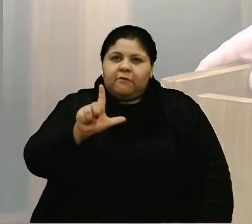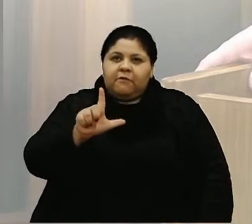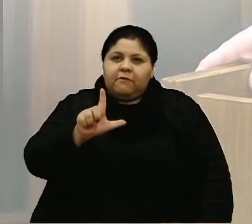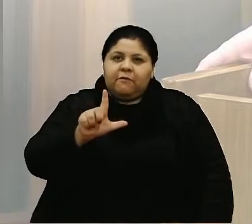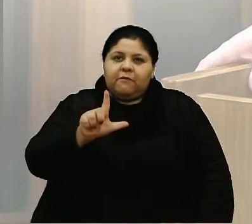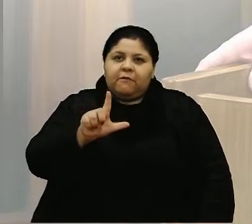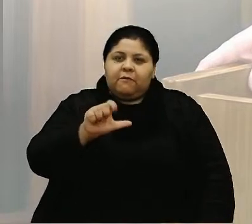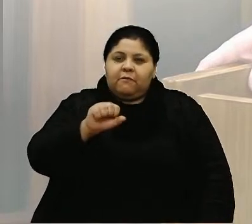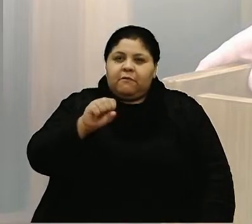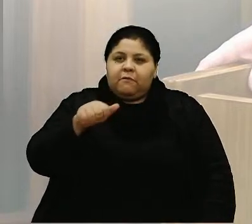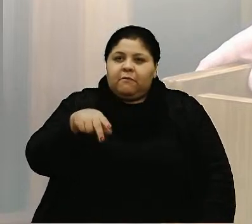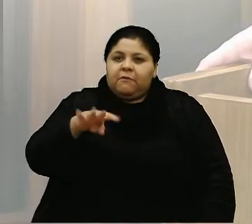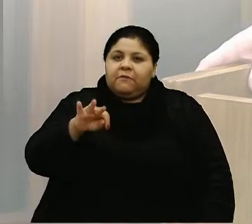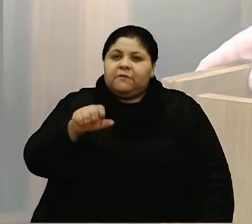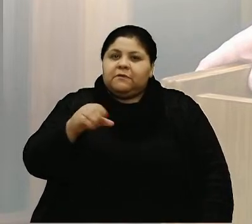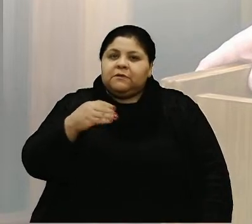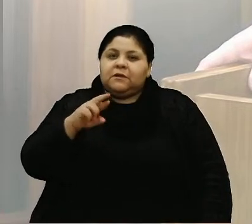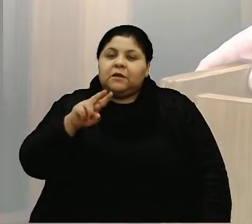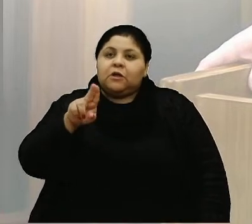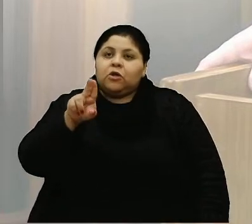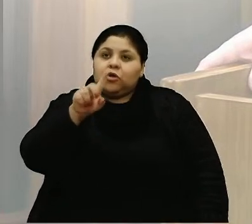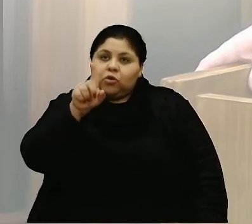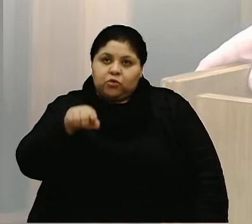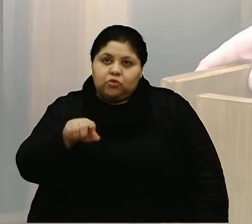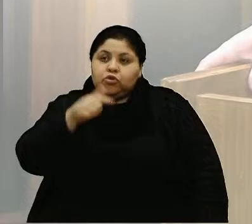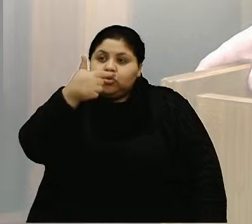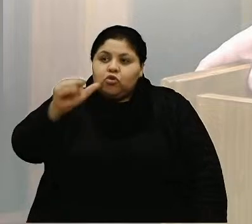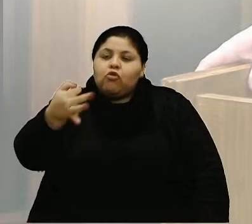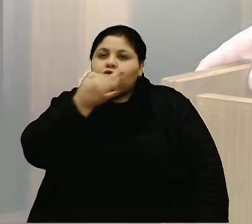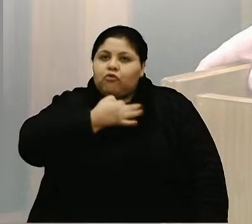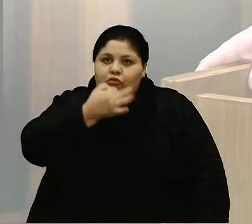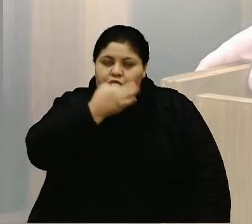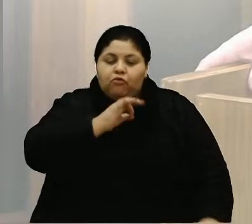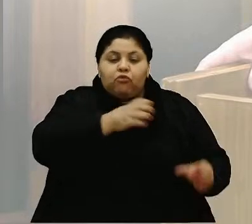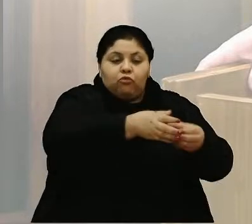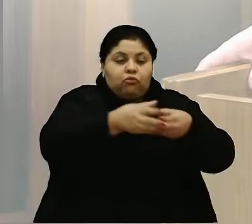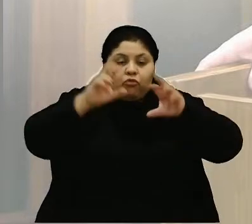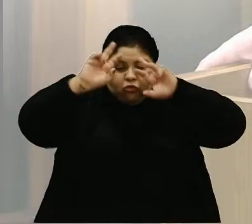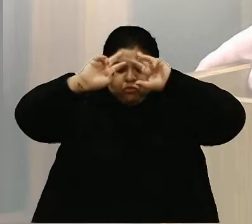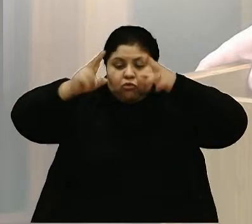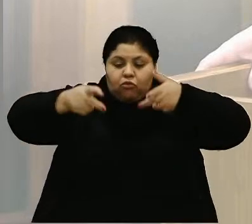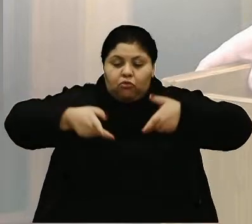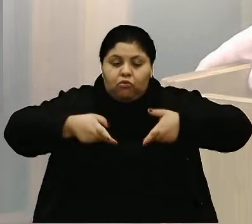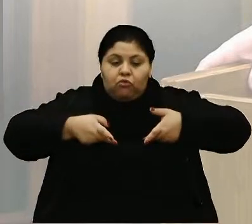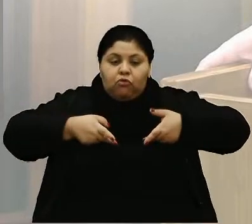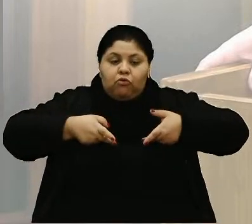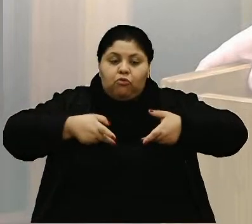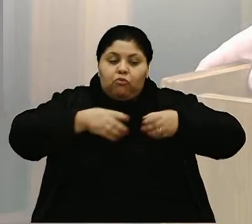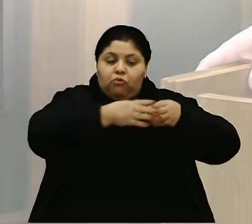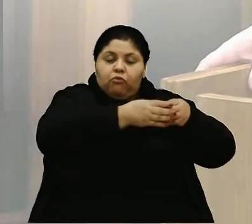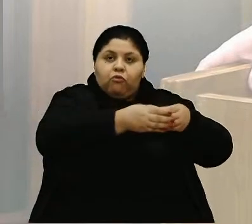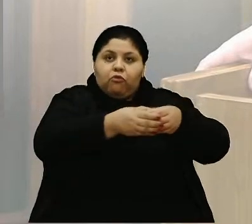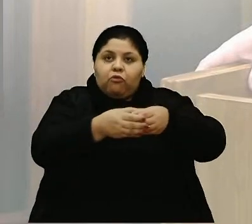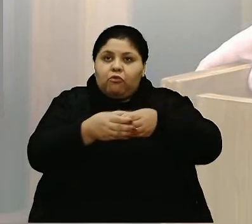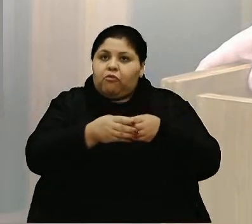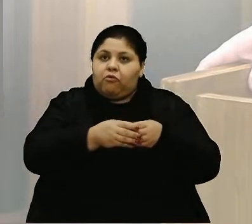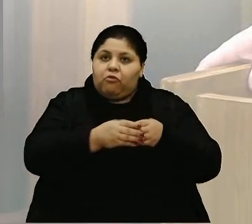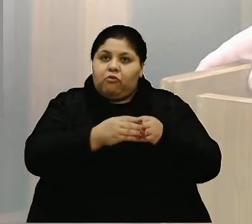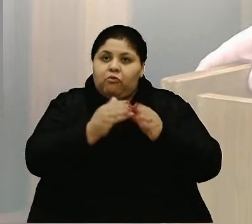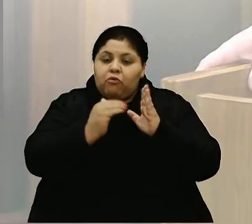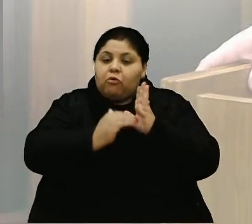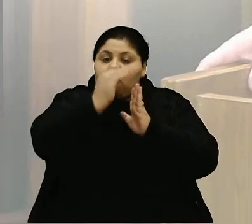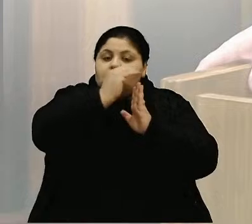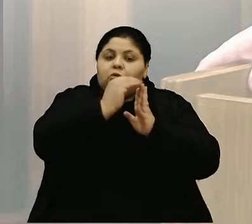Cruz e T-Service Caxias. O grupo Vaillant é reconhecido pelo mercado pelos altos índices